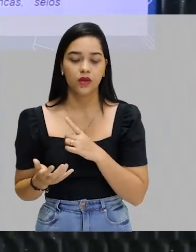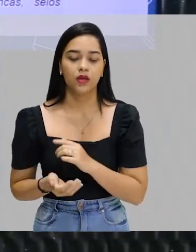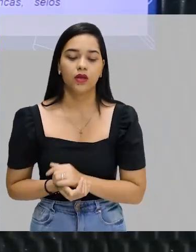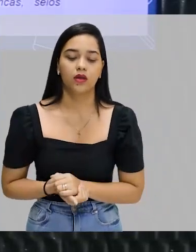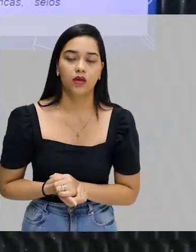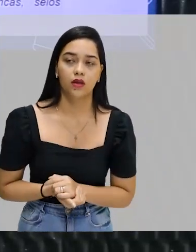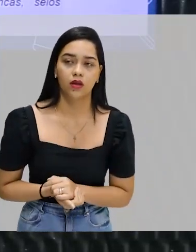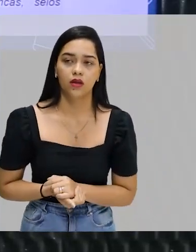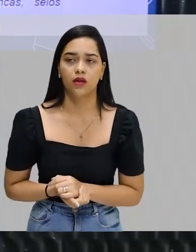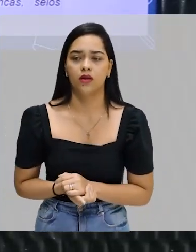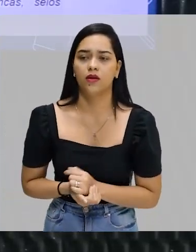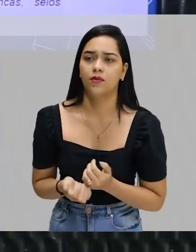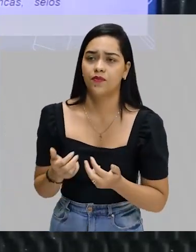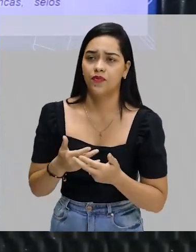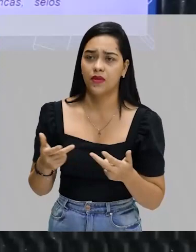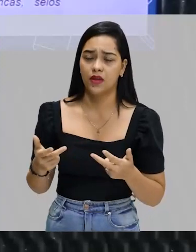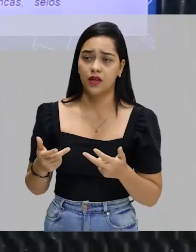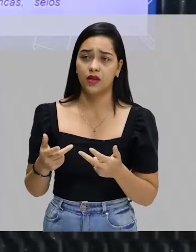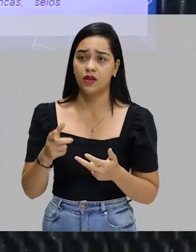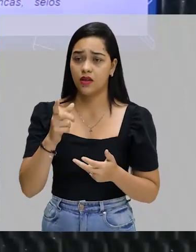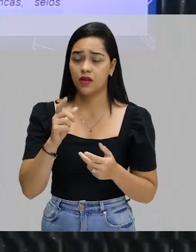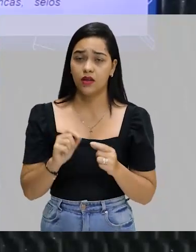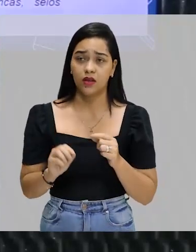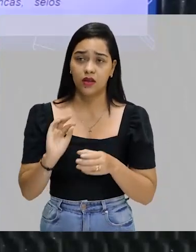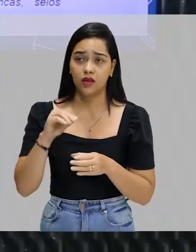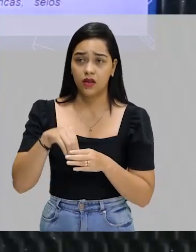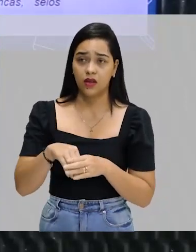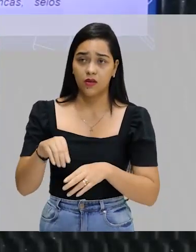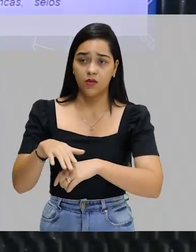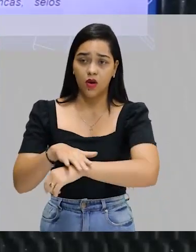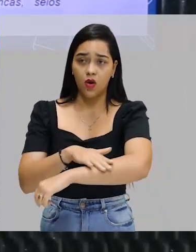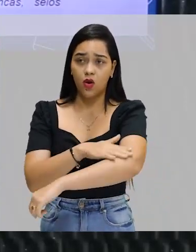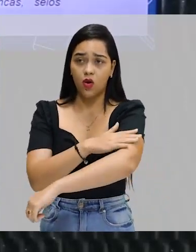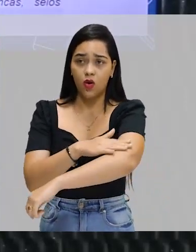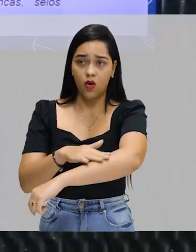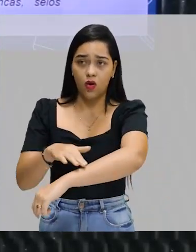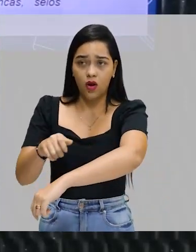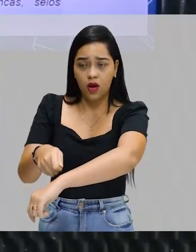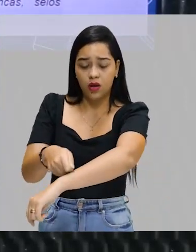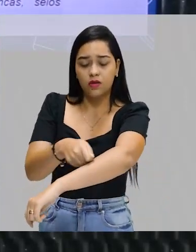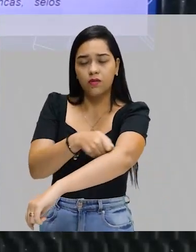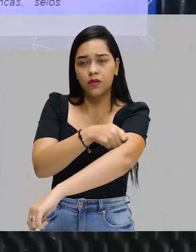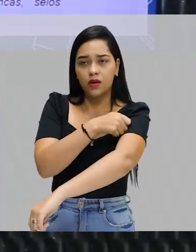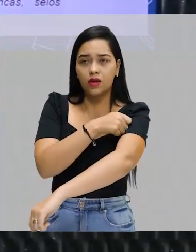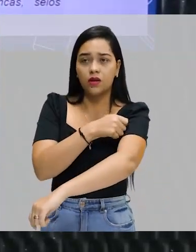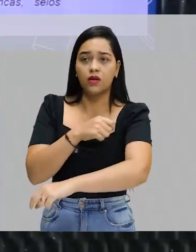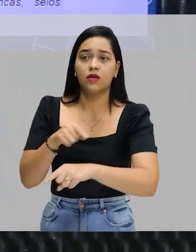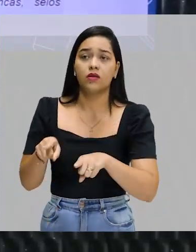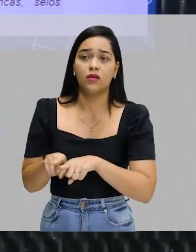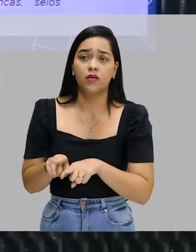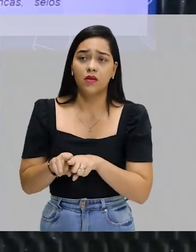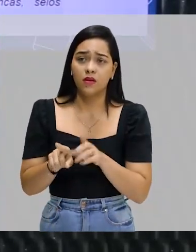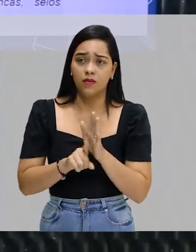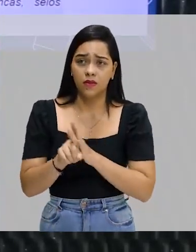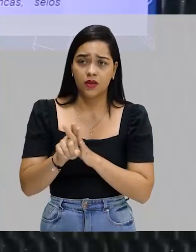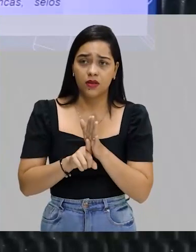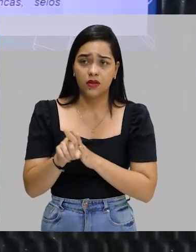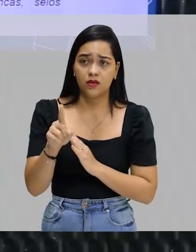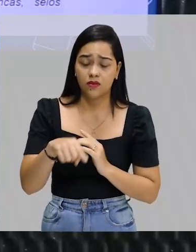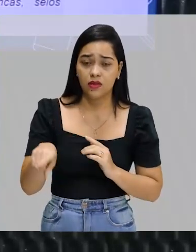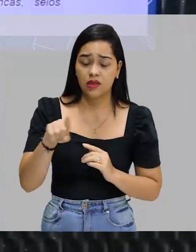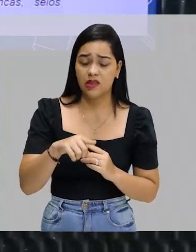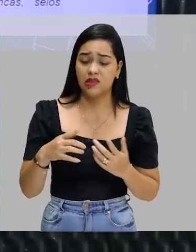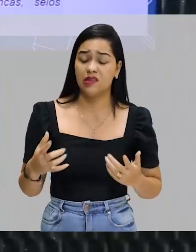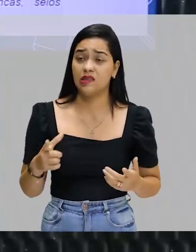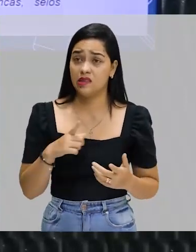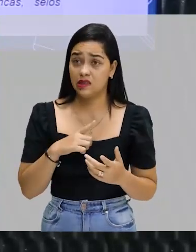espero que ninguém vomite, passando, isso acontecia desde a Roma Antiga, passando óleo no corpo e raspavam para tirar a sujeira. Pesquisem mais sobre isso, vocês vão ficar